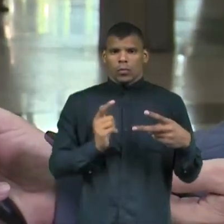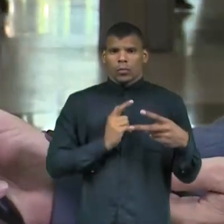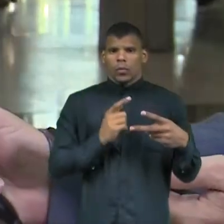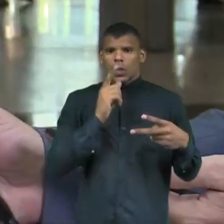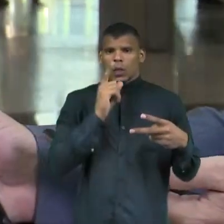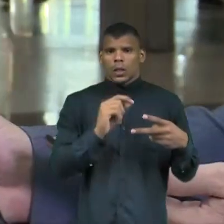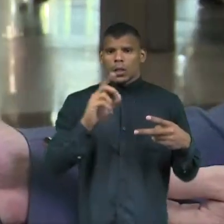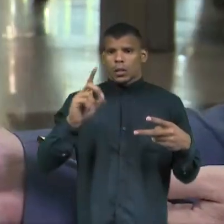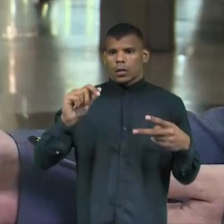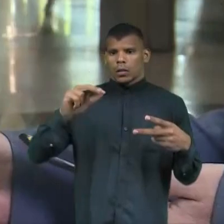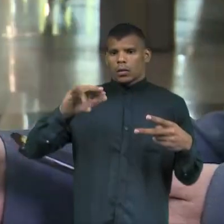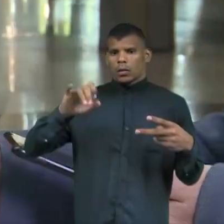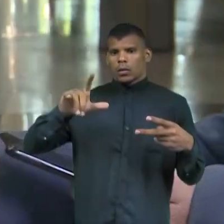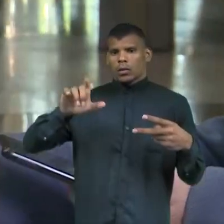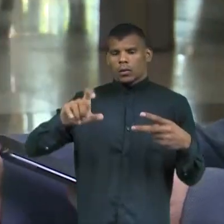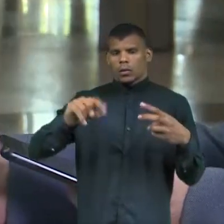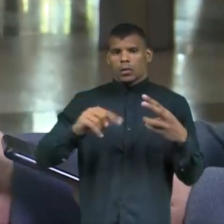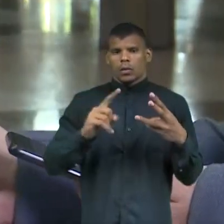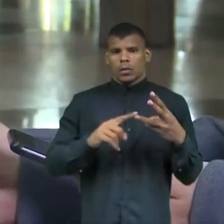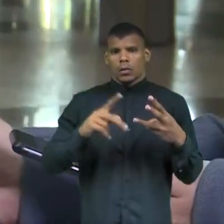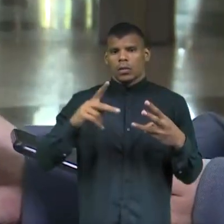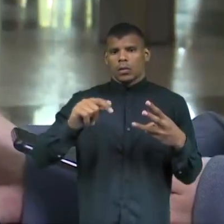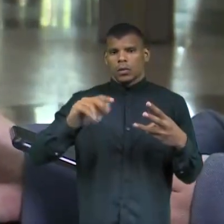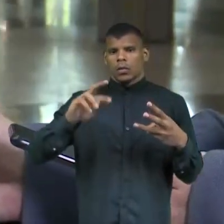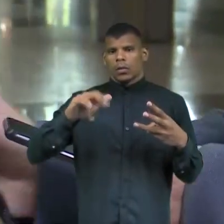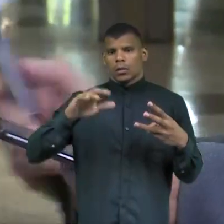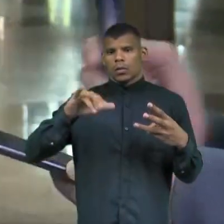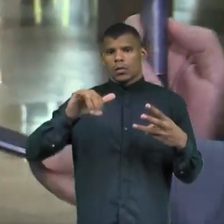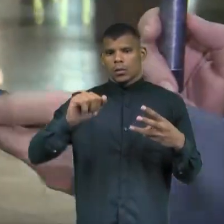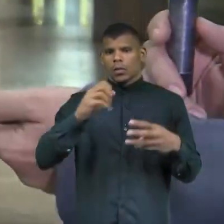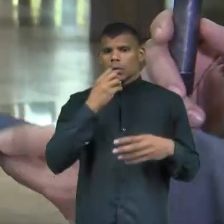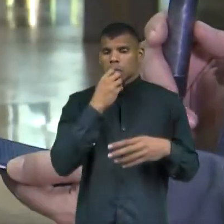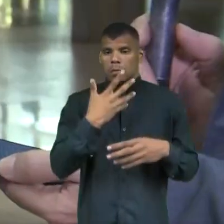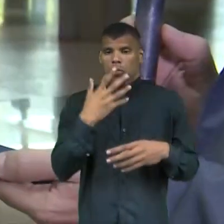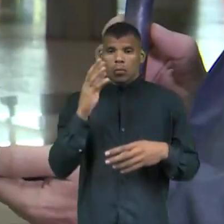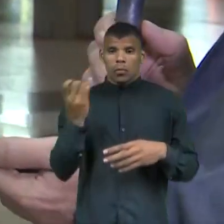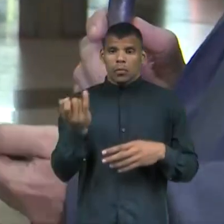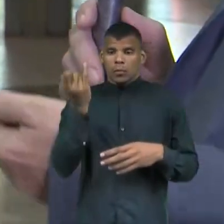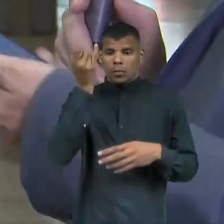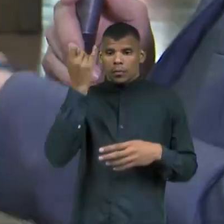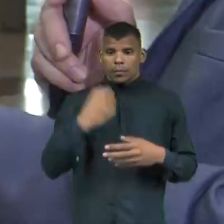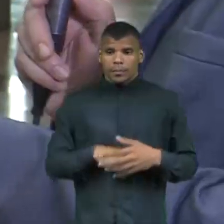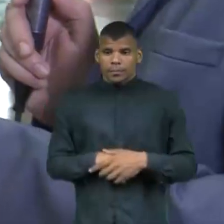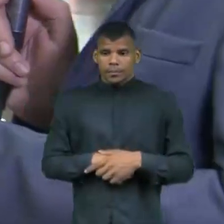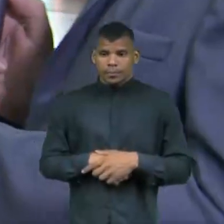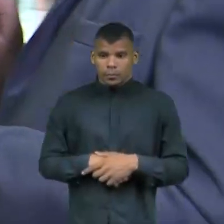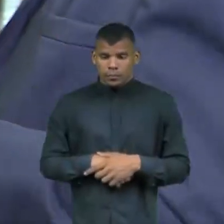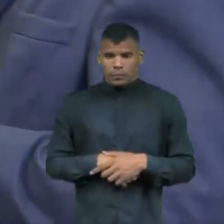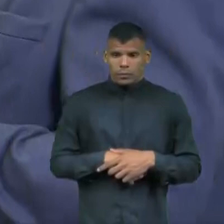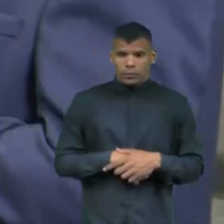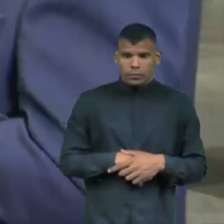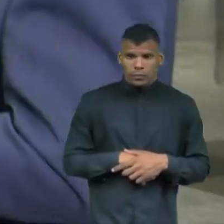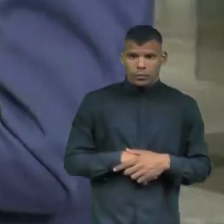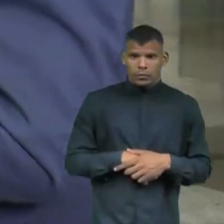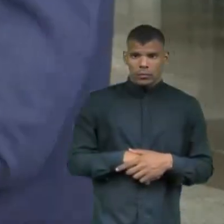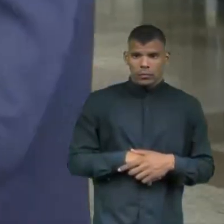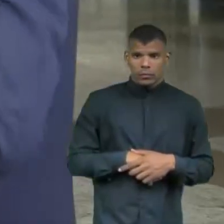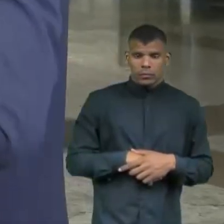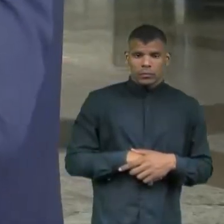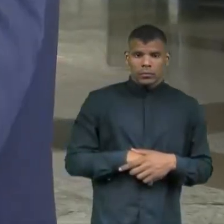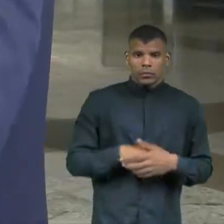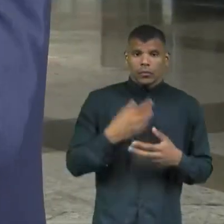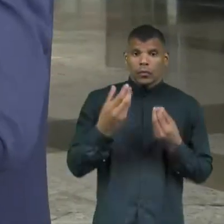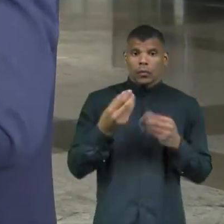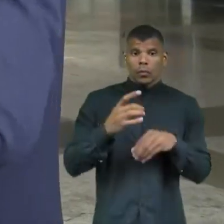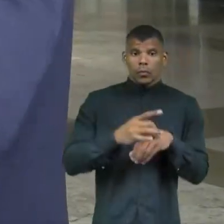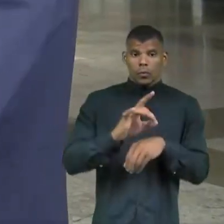Vale do Silício, e Patrícia, CIT. Então, vai ser muito bacana. Do Vale do Silício? Uhum. Então, vão ser dadas dicas de como as mulheres podem